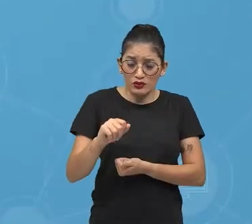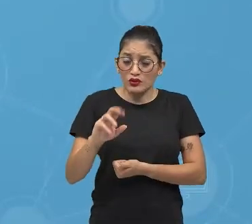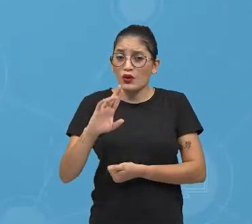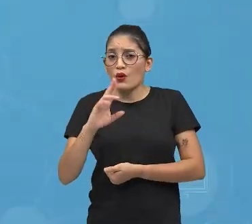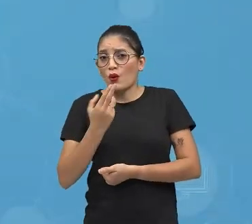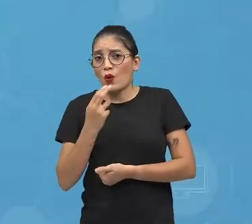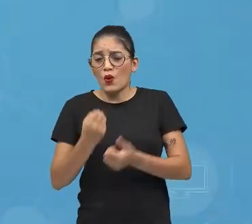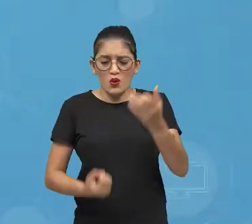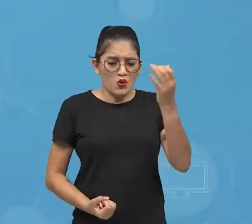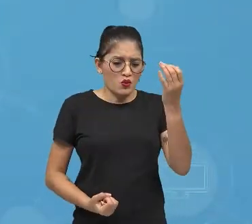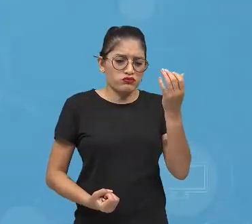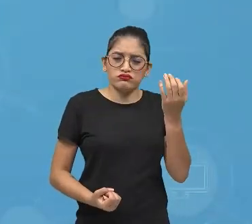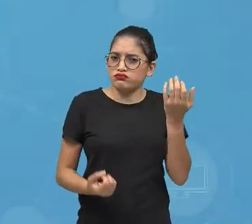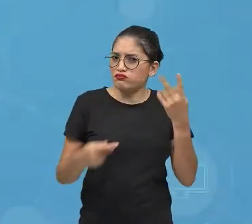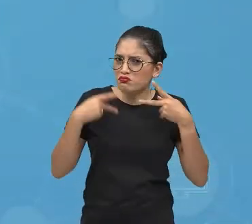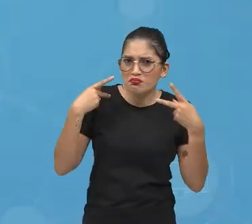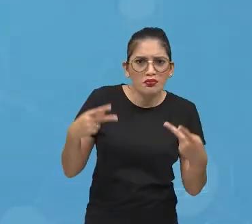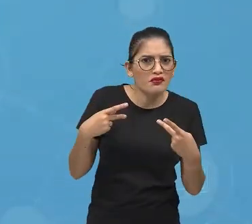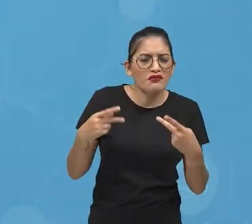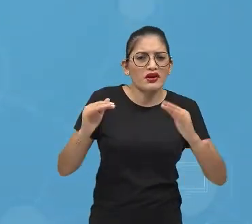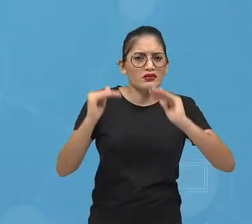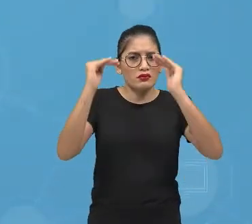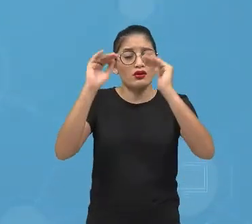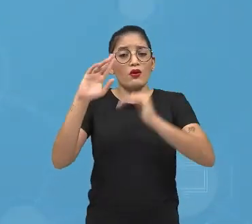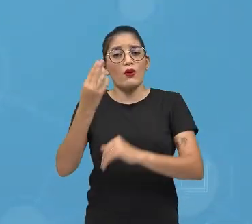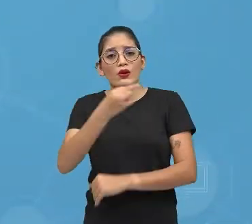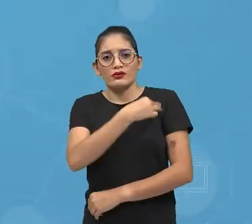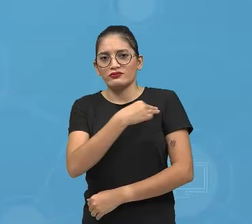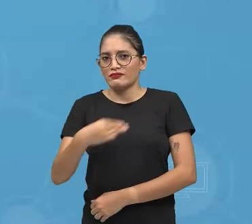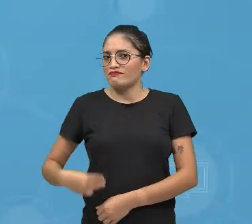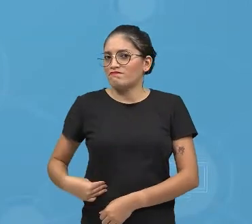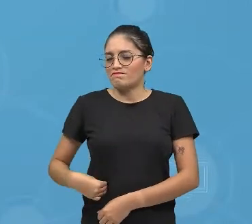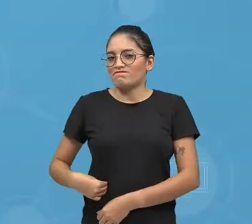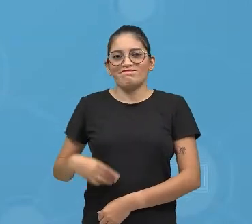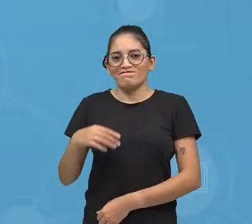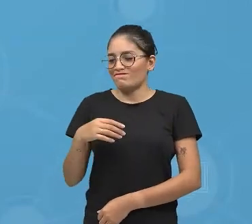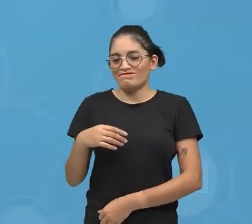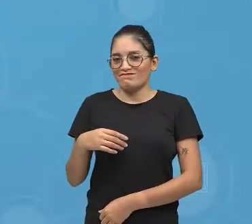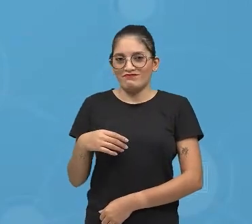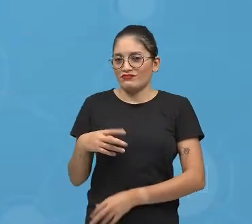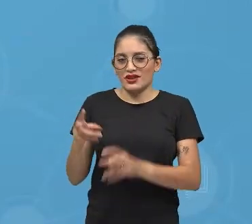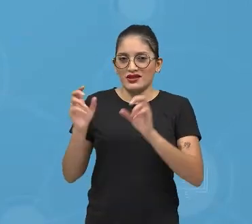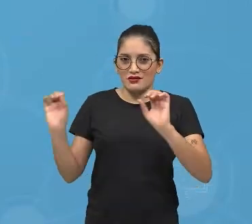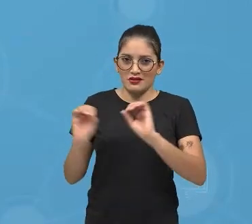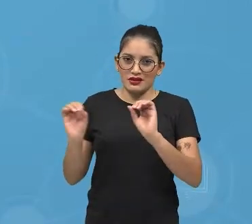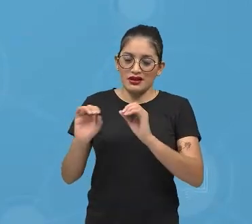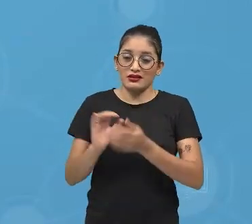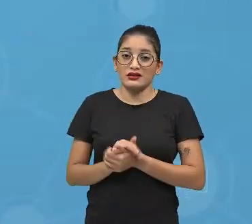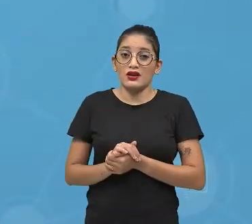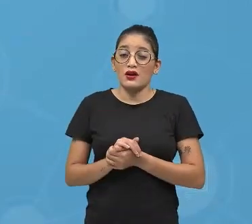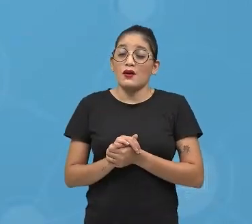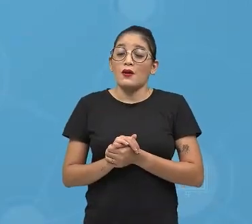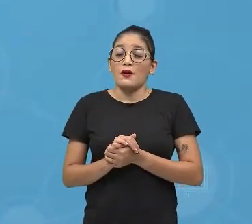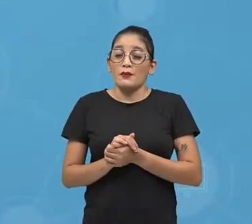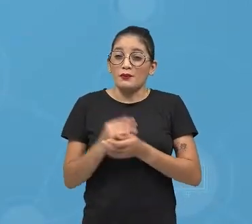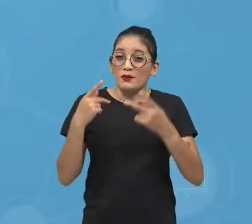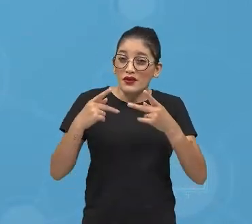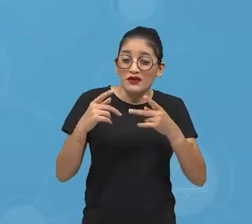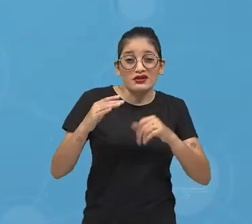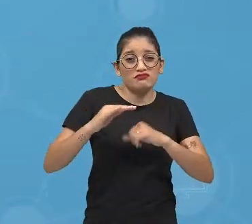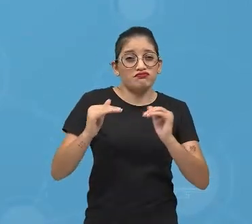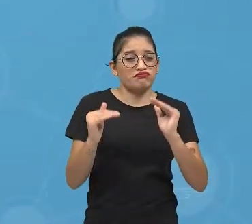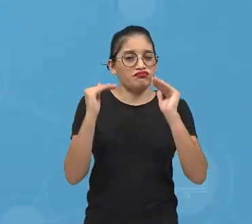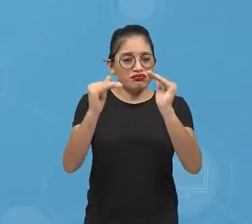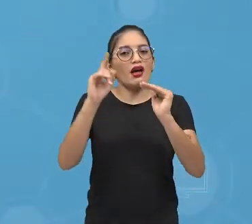o maior profeta, ou o Messias. Para o islamismo, o maior profeta foi Maomé.